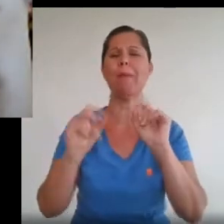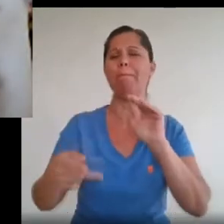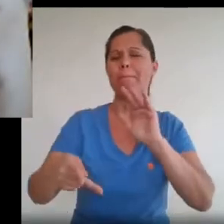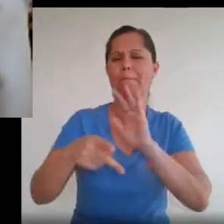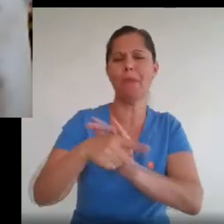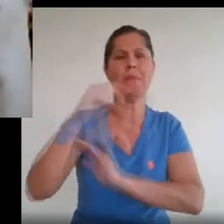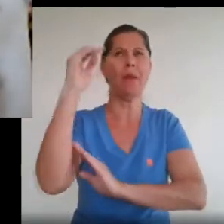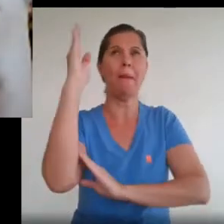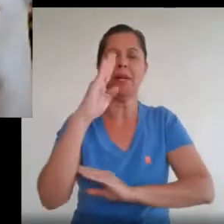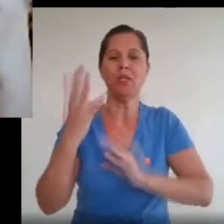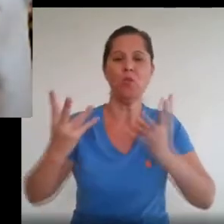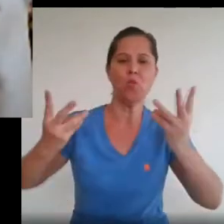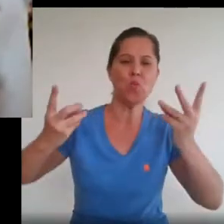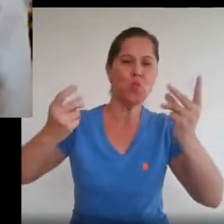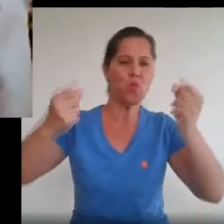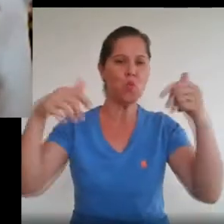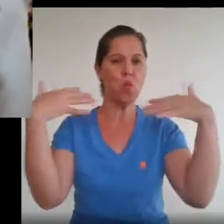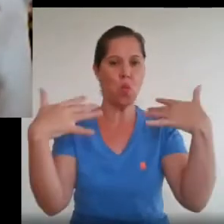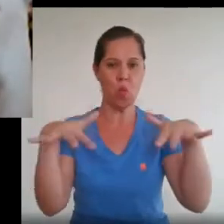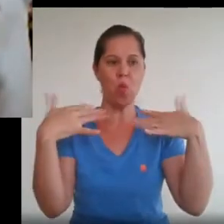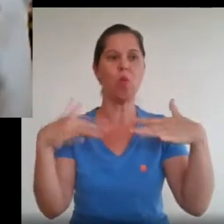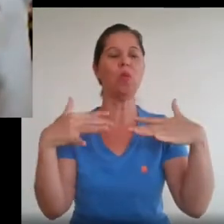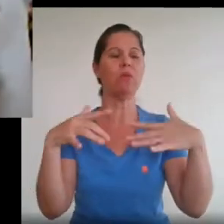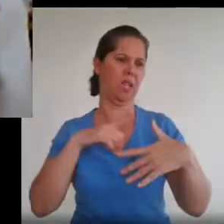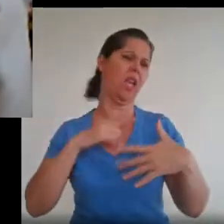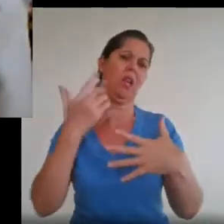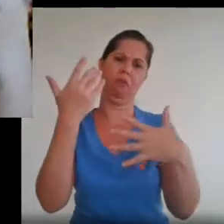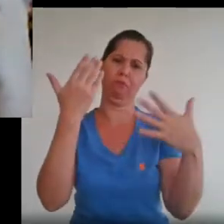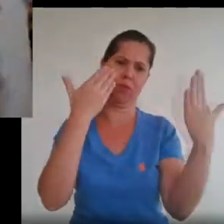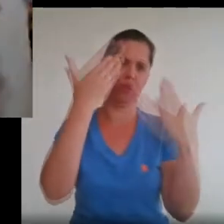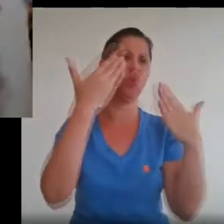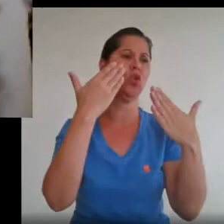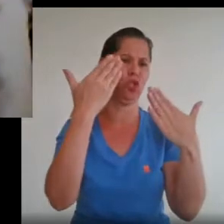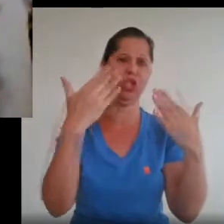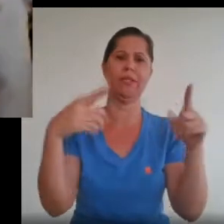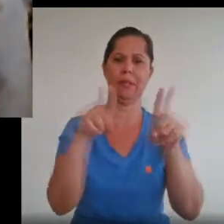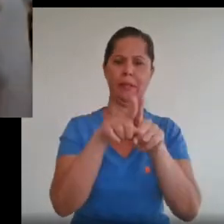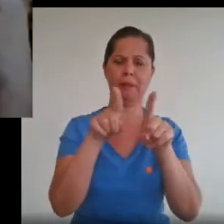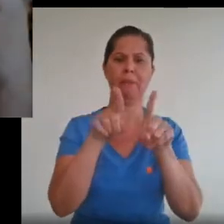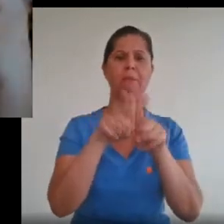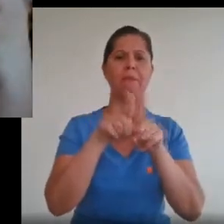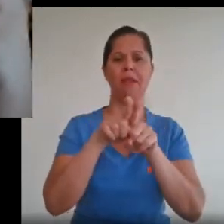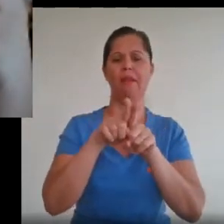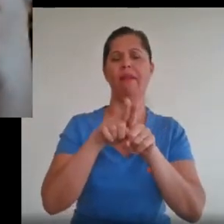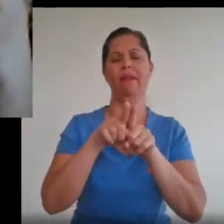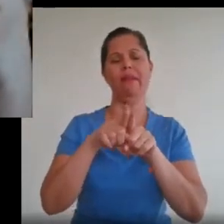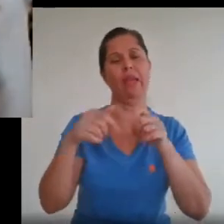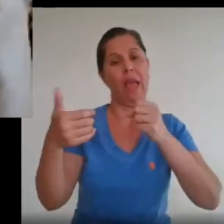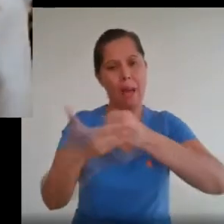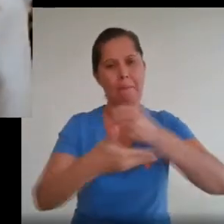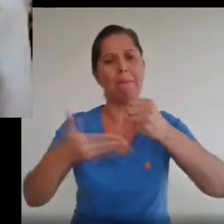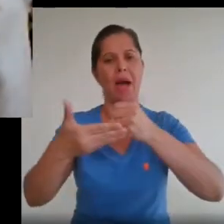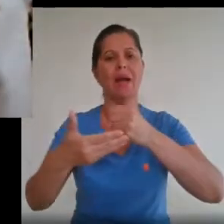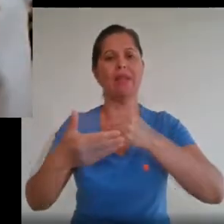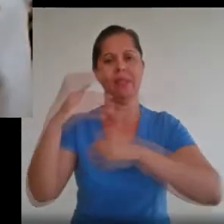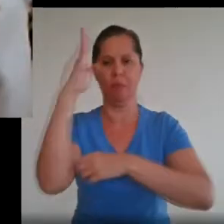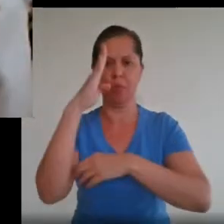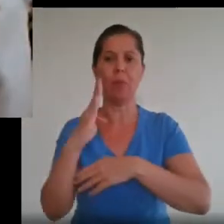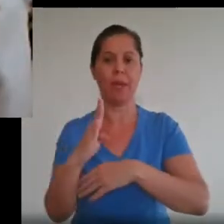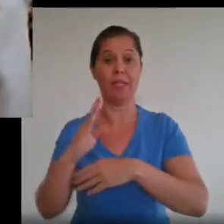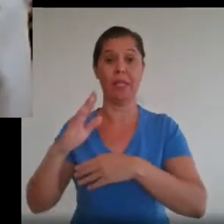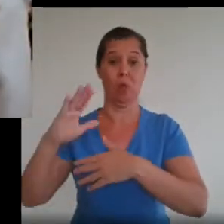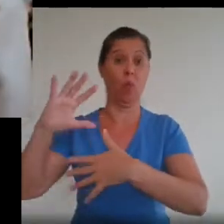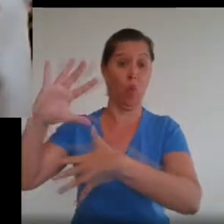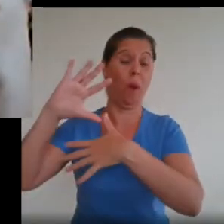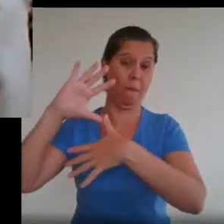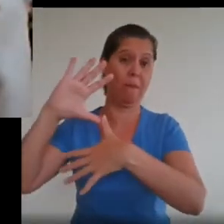essencialmente brasileira, nós temos psicologias essencialmente latino-americanas, e a gente